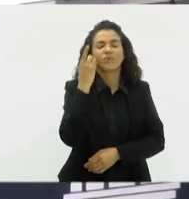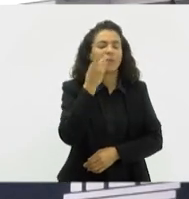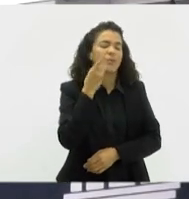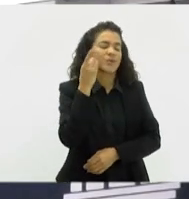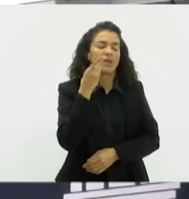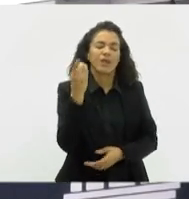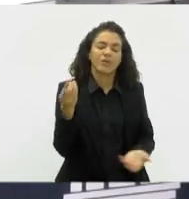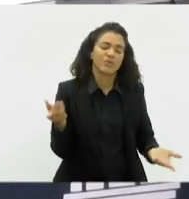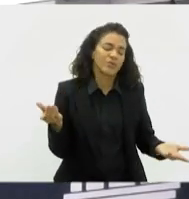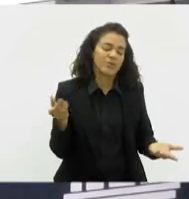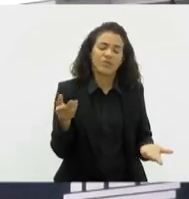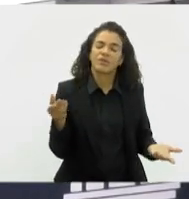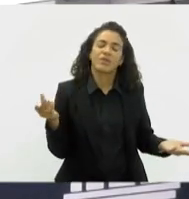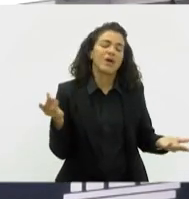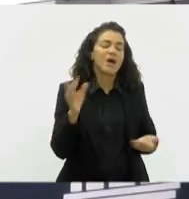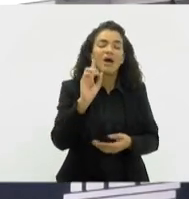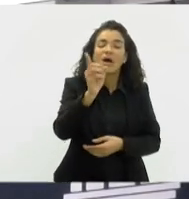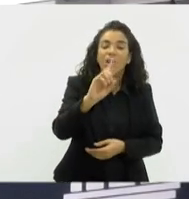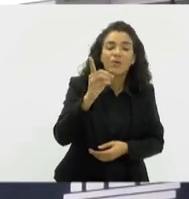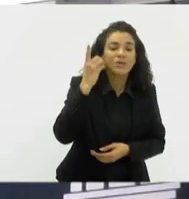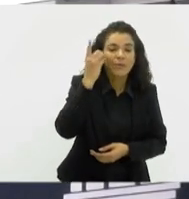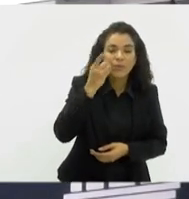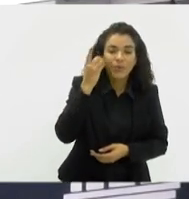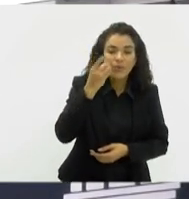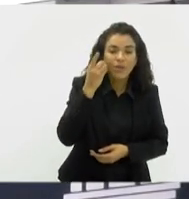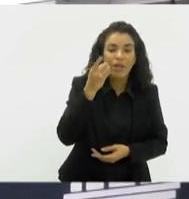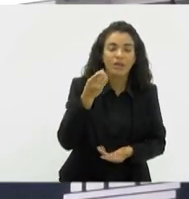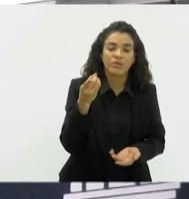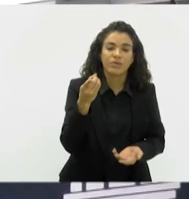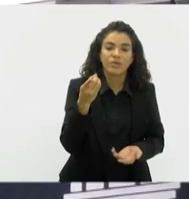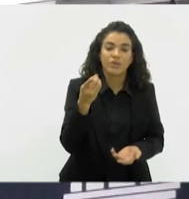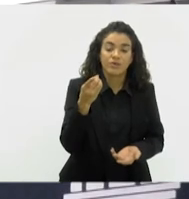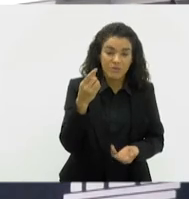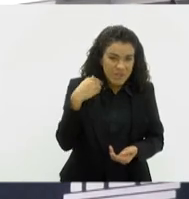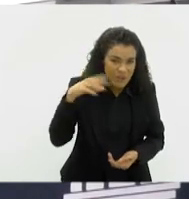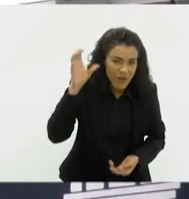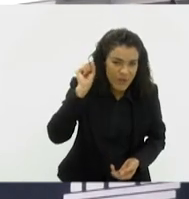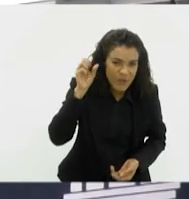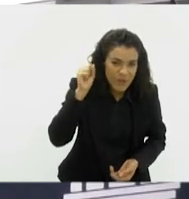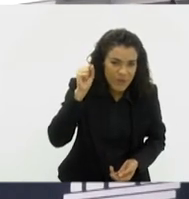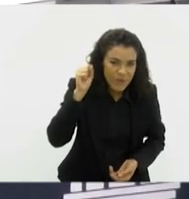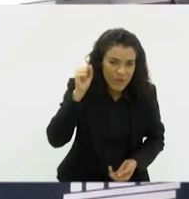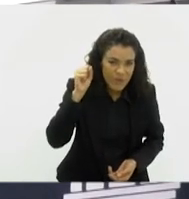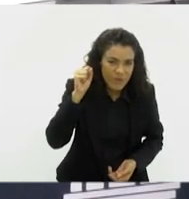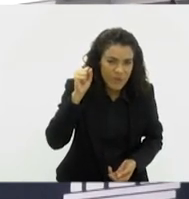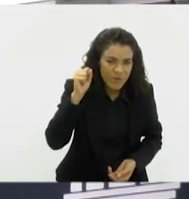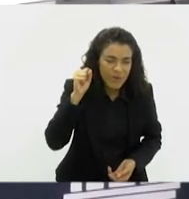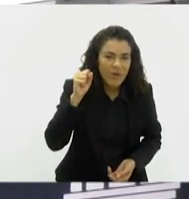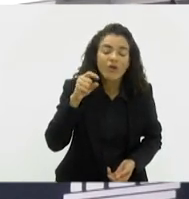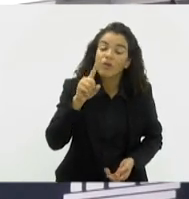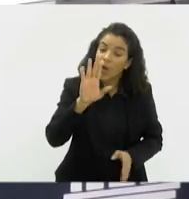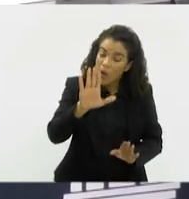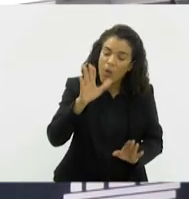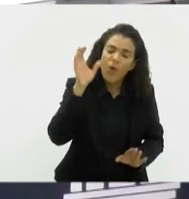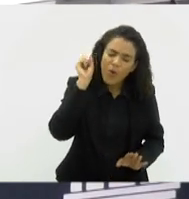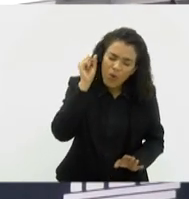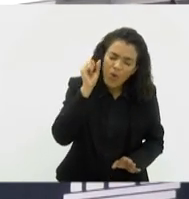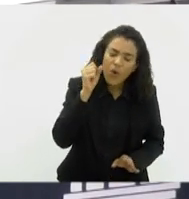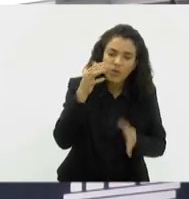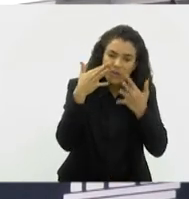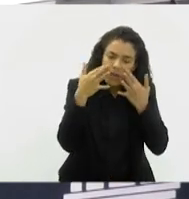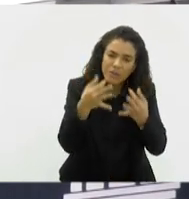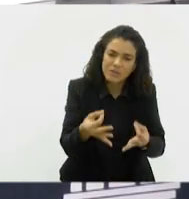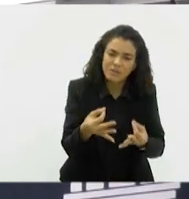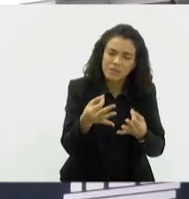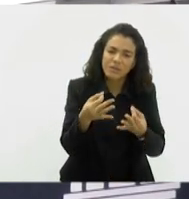Ele só atende há pessoas que são agredidas deputado, por policiais militares. Incrível. O senhor está ouvindo o que eu estou falando? Eu estou ouvindo. Não. Ouça, por favor, com atenção. Uma experiência